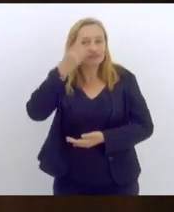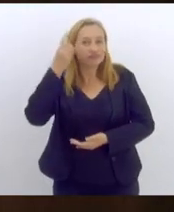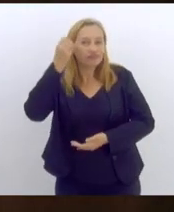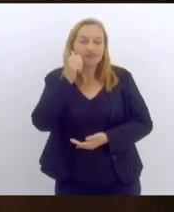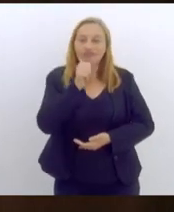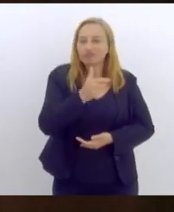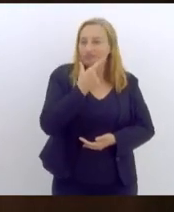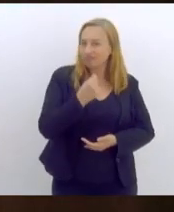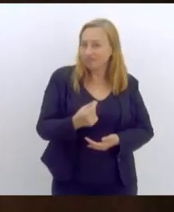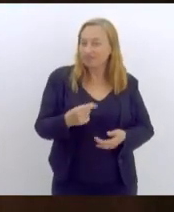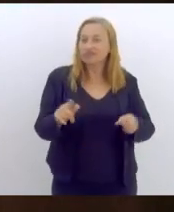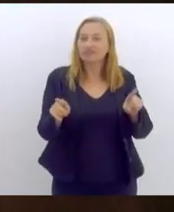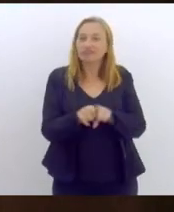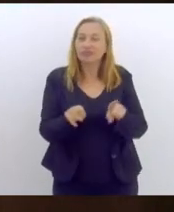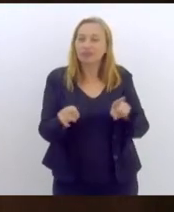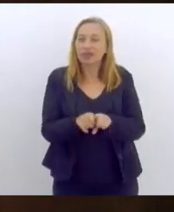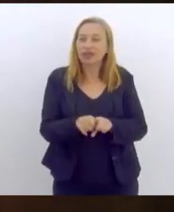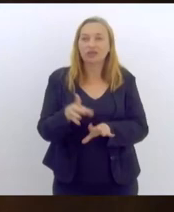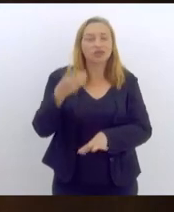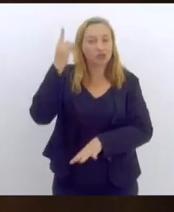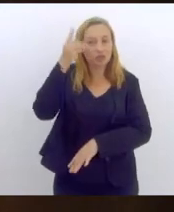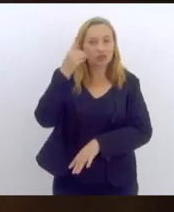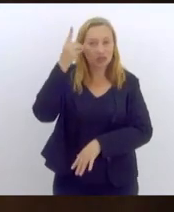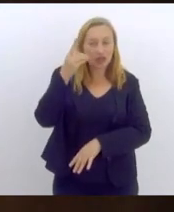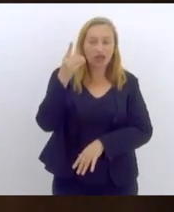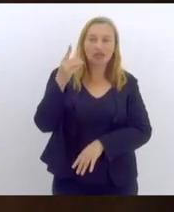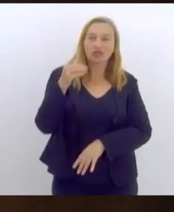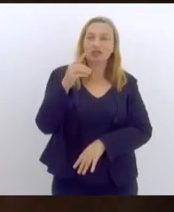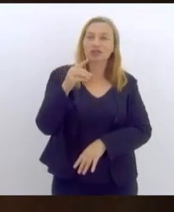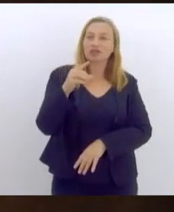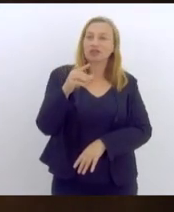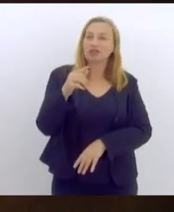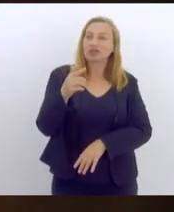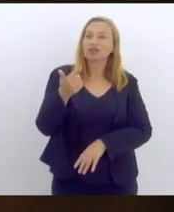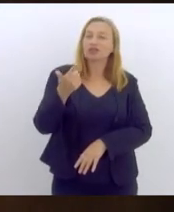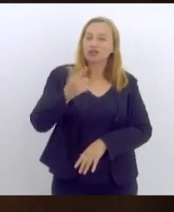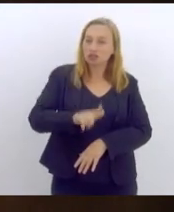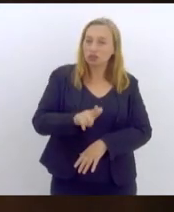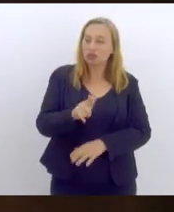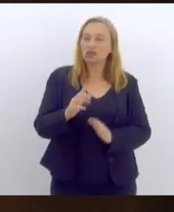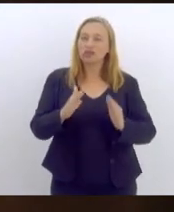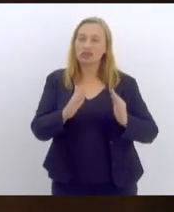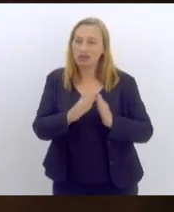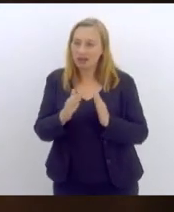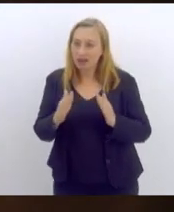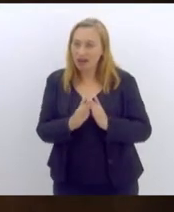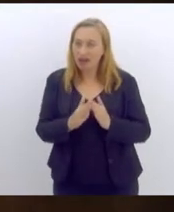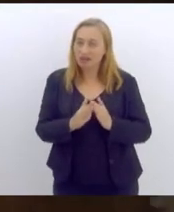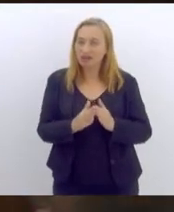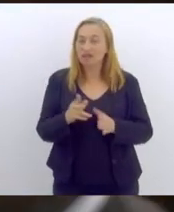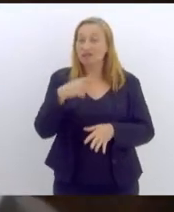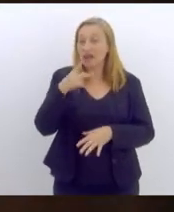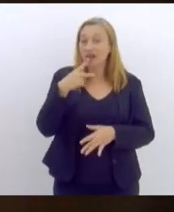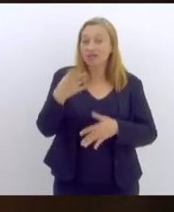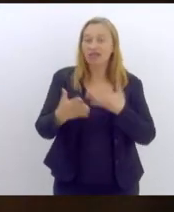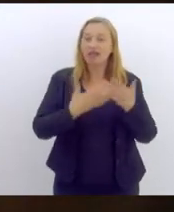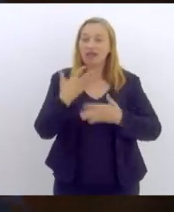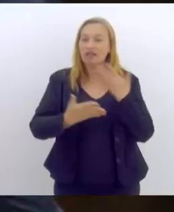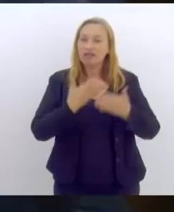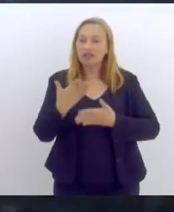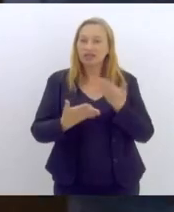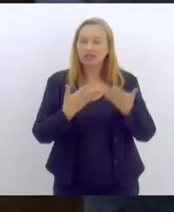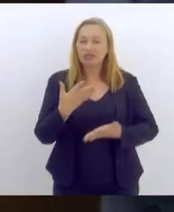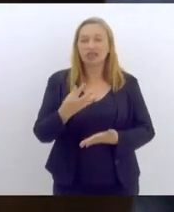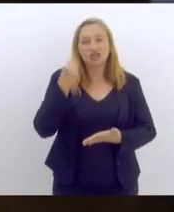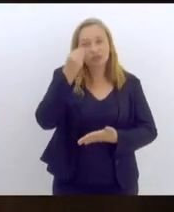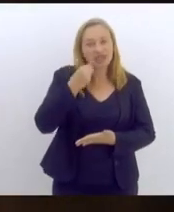deputadas, também com os deputados eleitos e reeleitos, dizer da satisfação de ter vivido